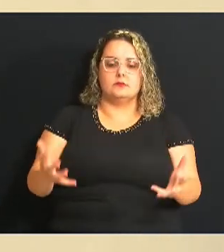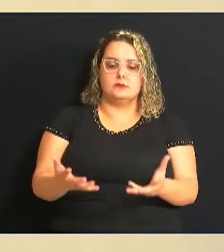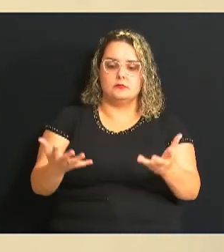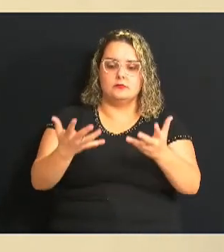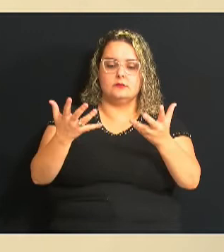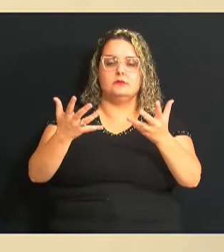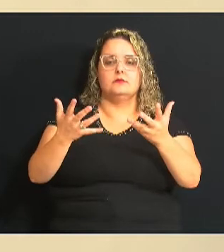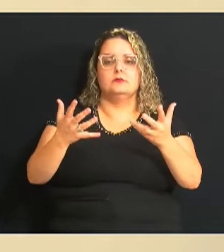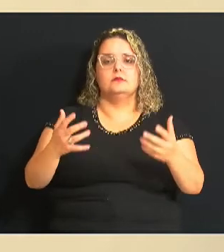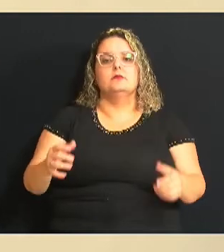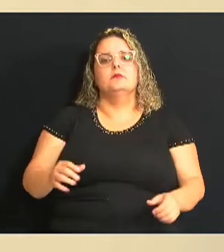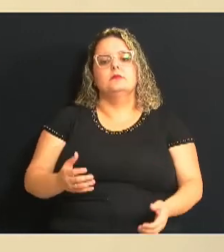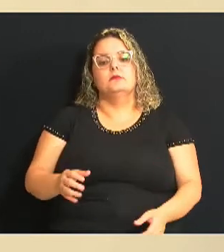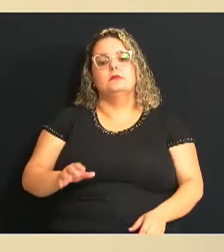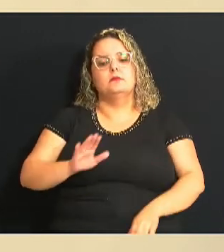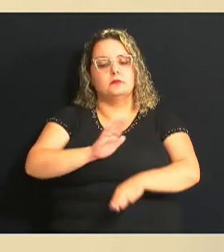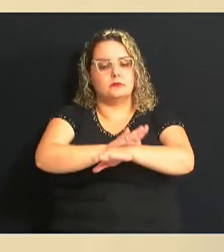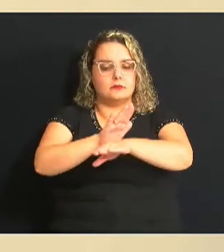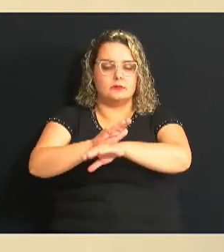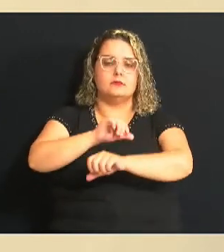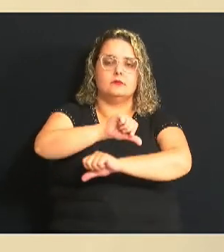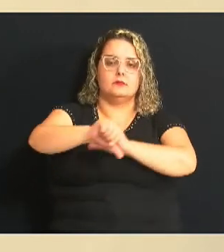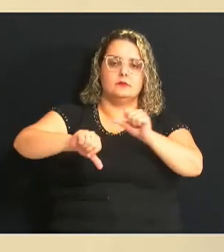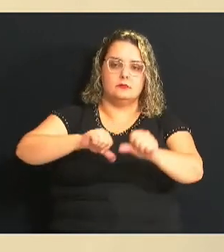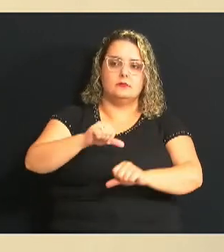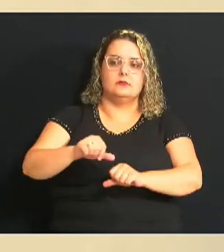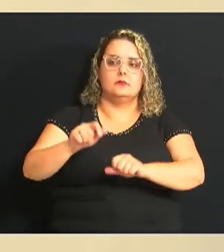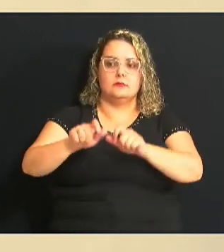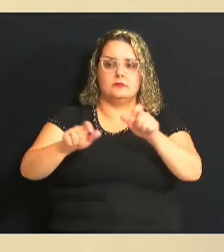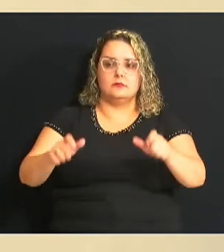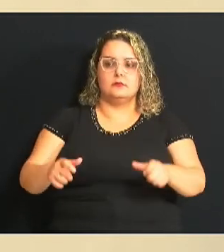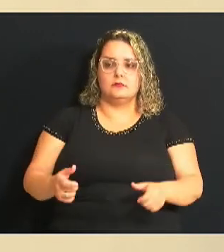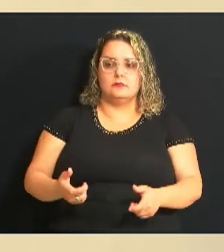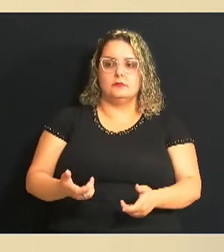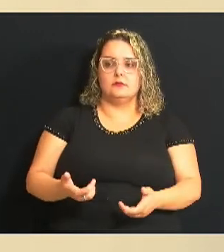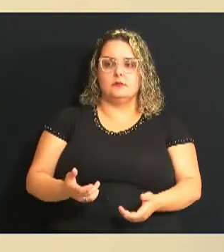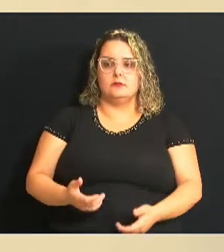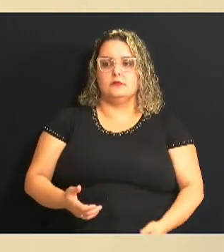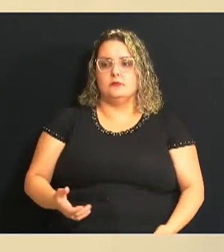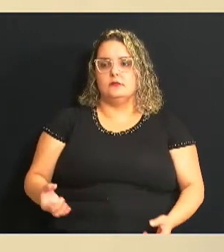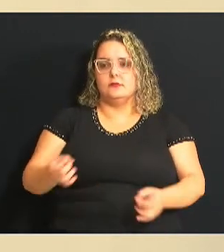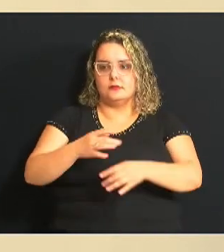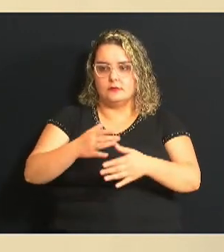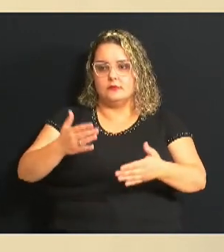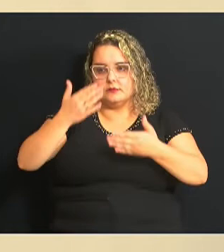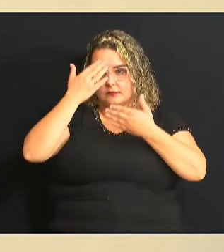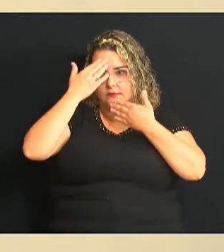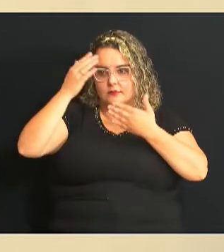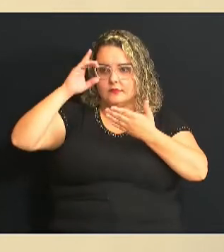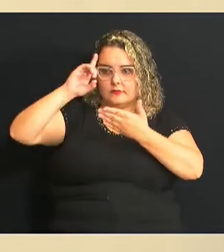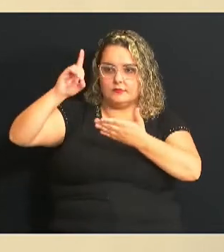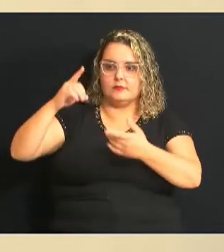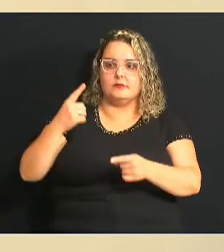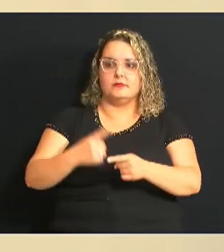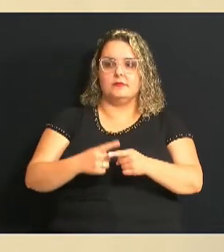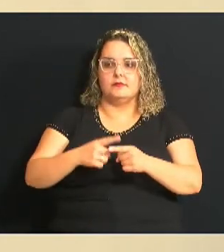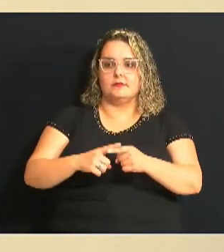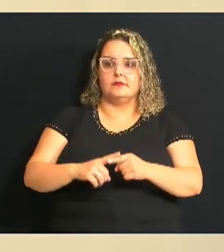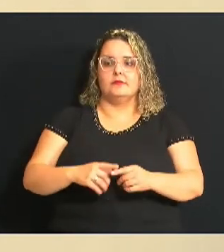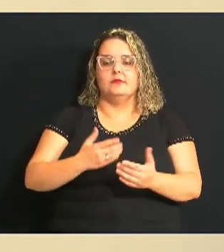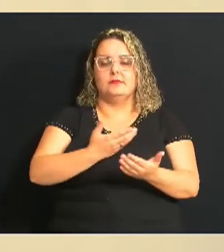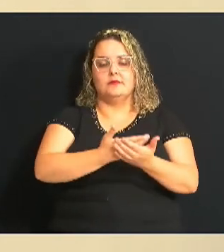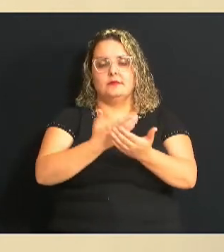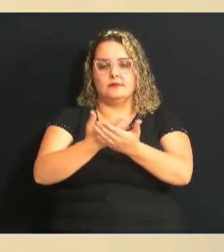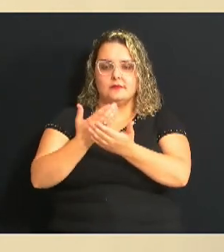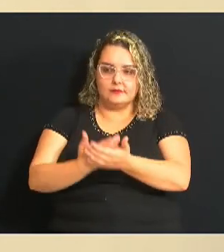e colaborar com a transformação da vida de alguém. E eu quero encerrar agradecendo a Deus também, porque na escola dominical foi